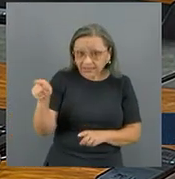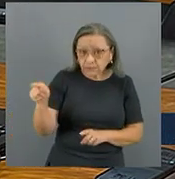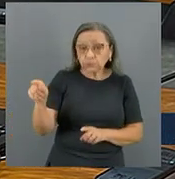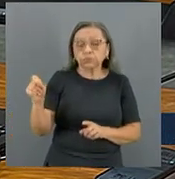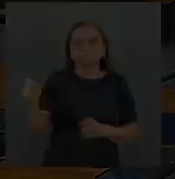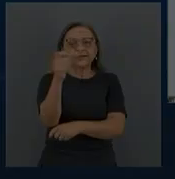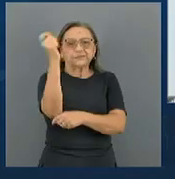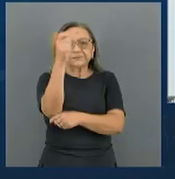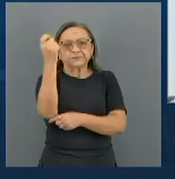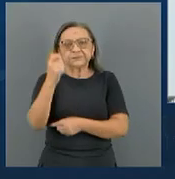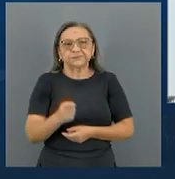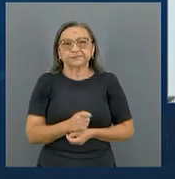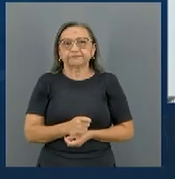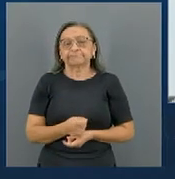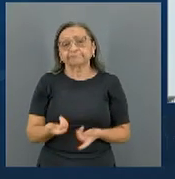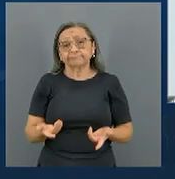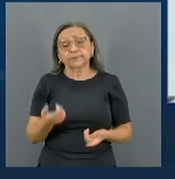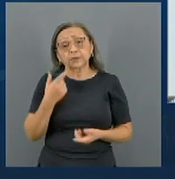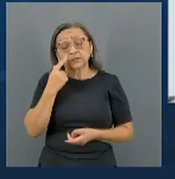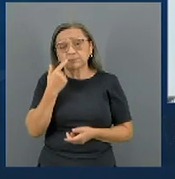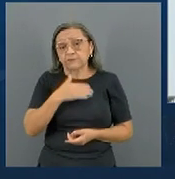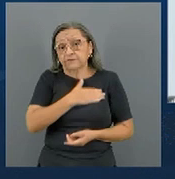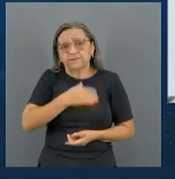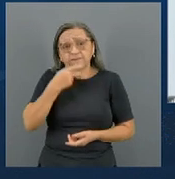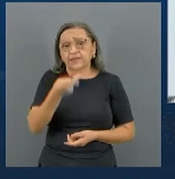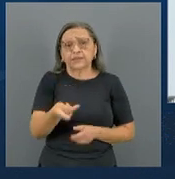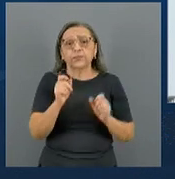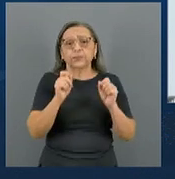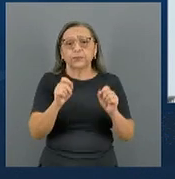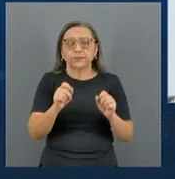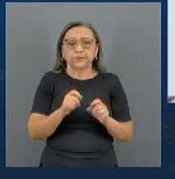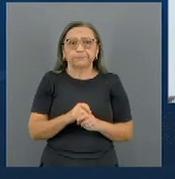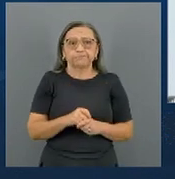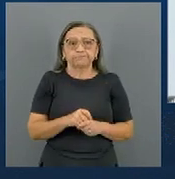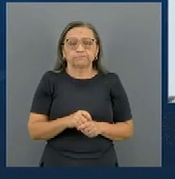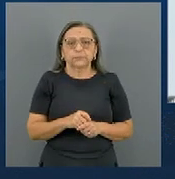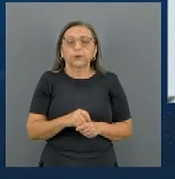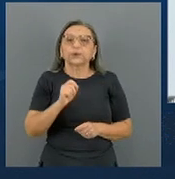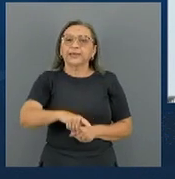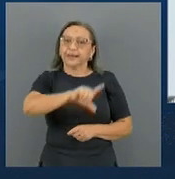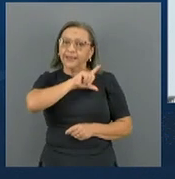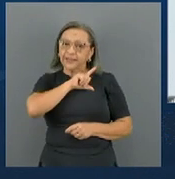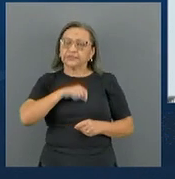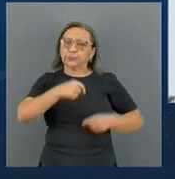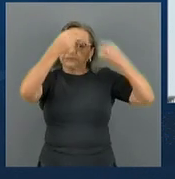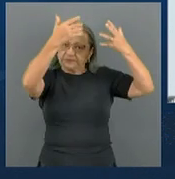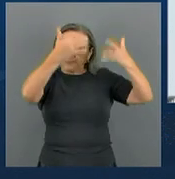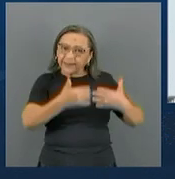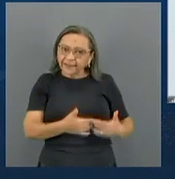na nossa população? Eu gostaria de dizer o seguinte, na linha do que destaquei no